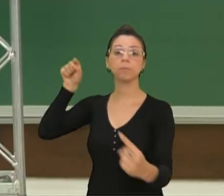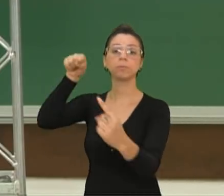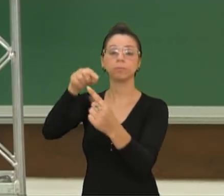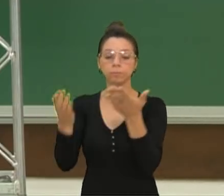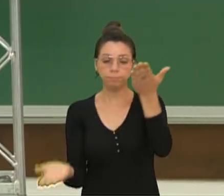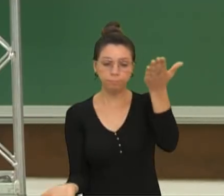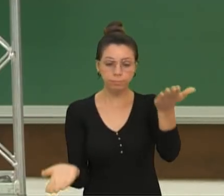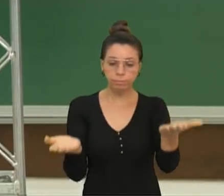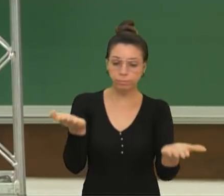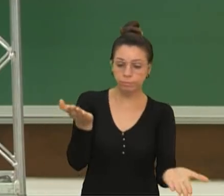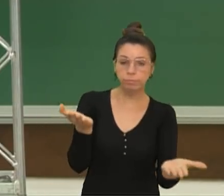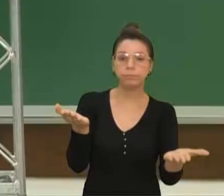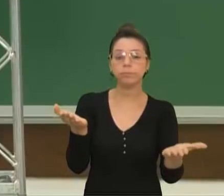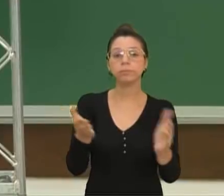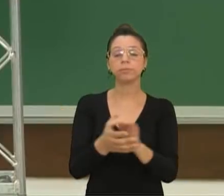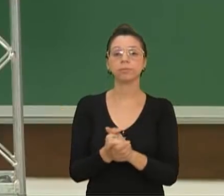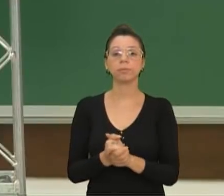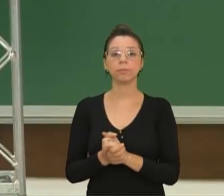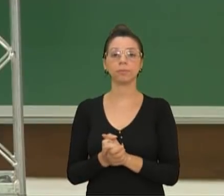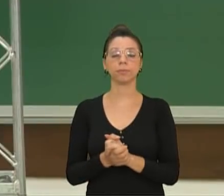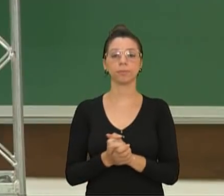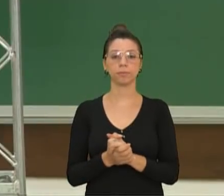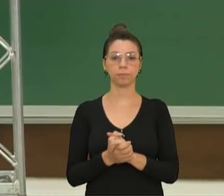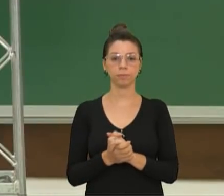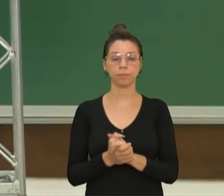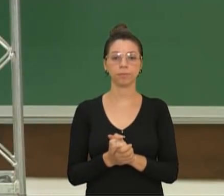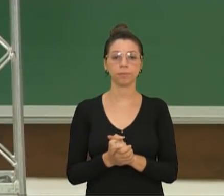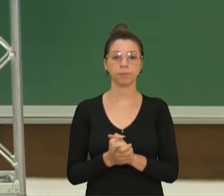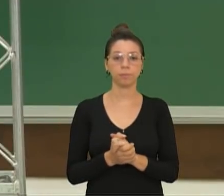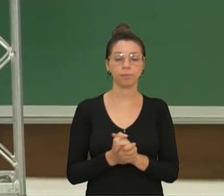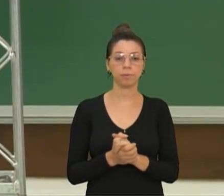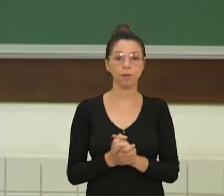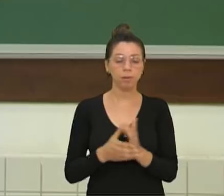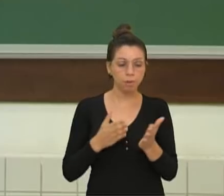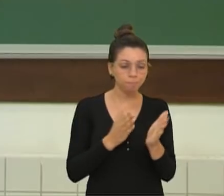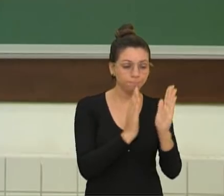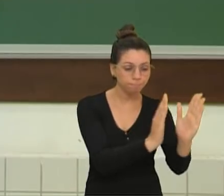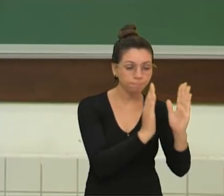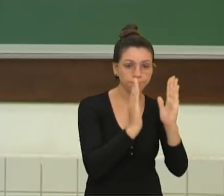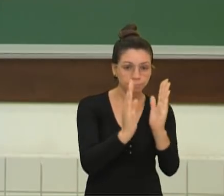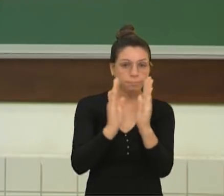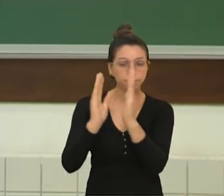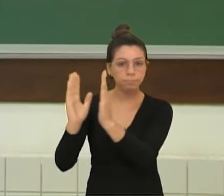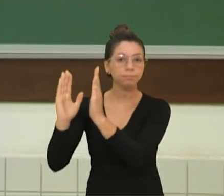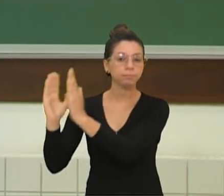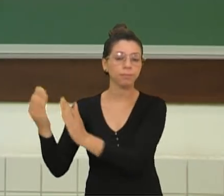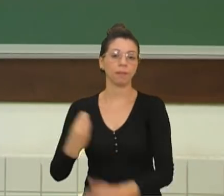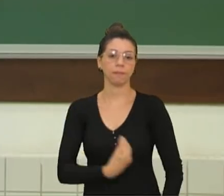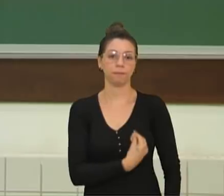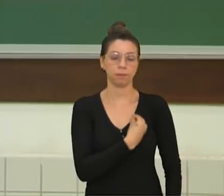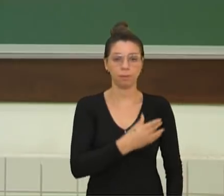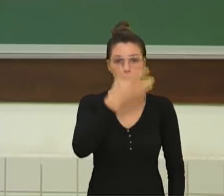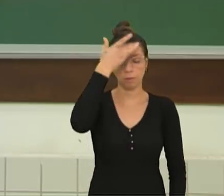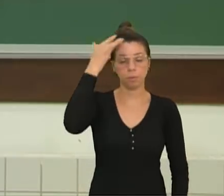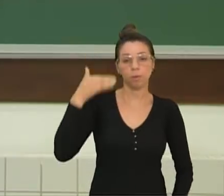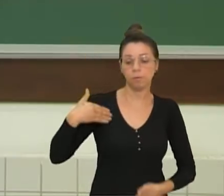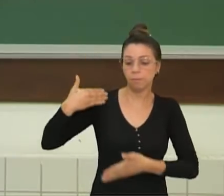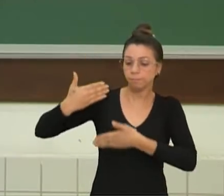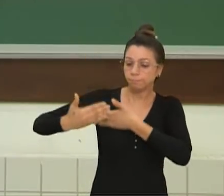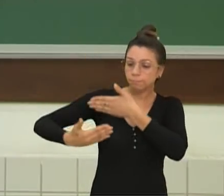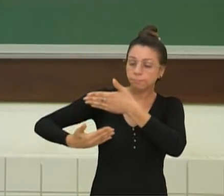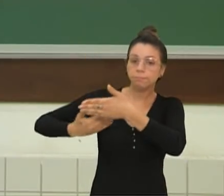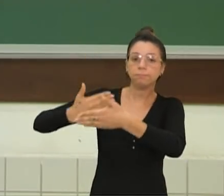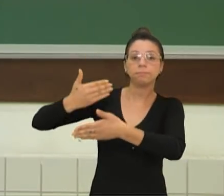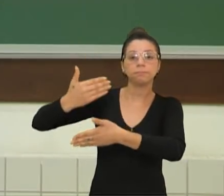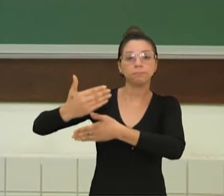equilíbrio, uma busca que é constante. Essa questão de estágio relaciona-se às fases da vida. As pessoas vão crescendo e